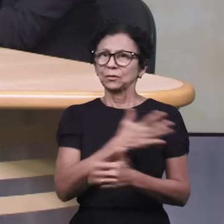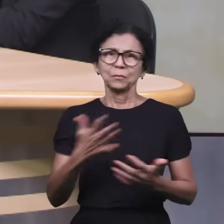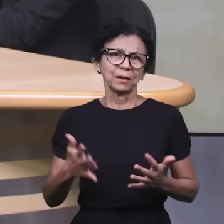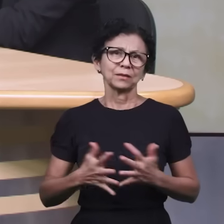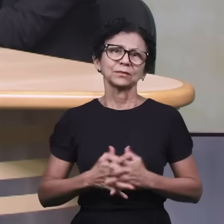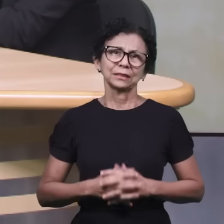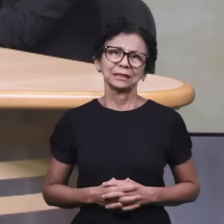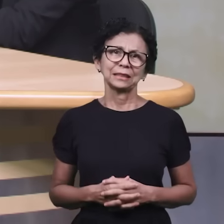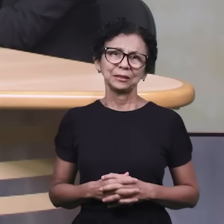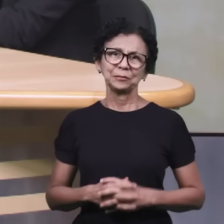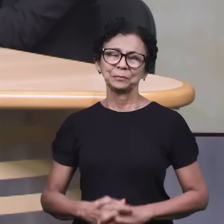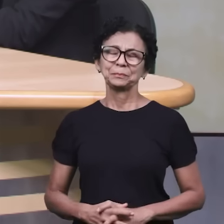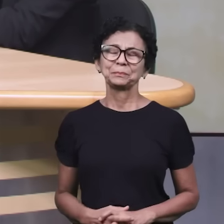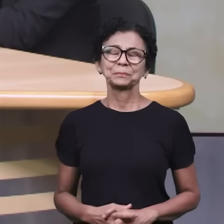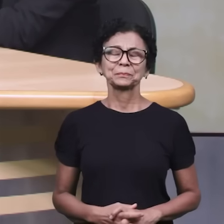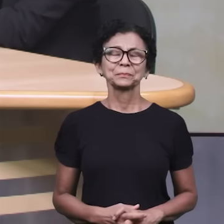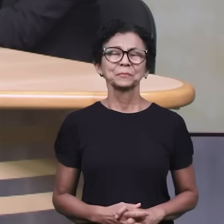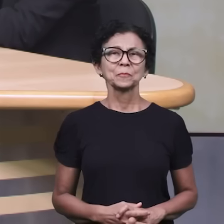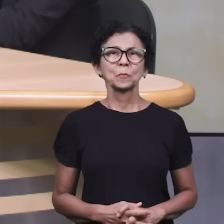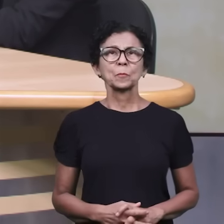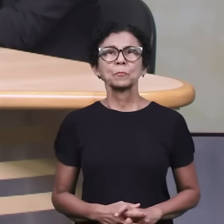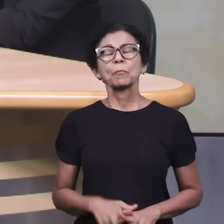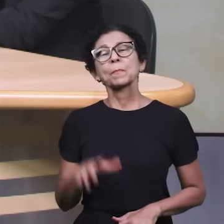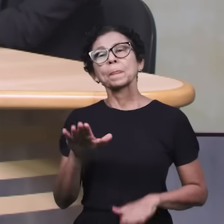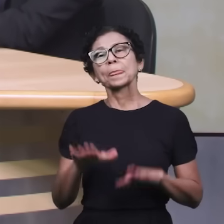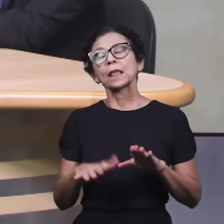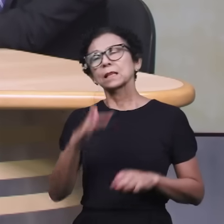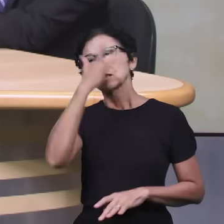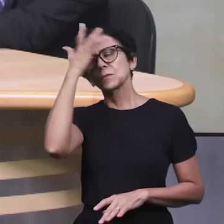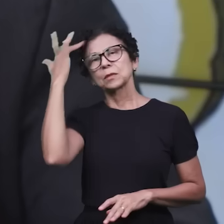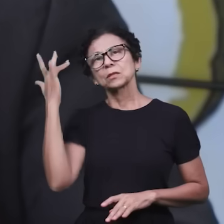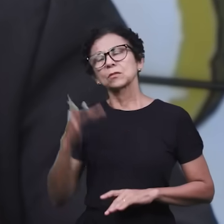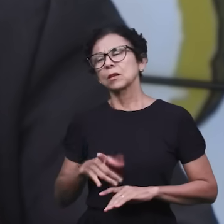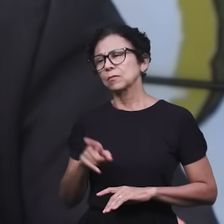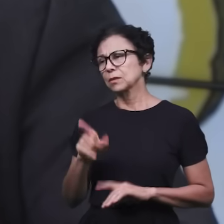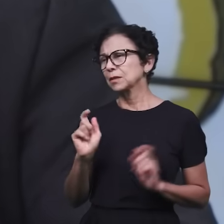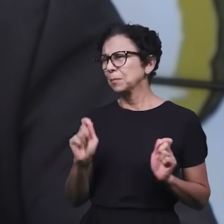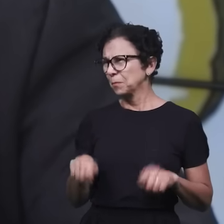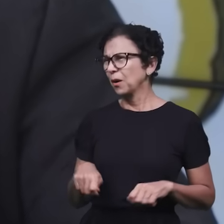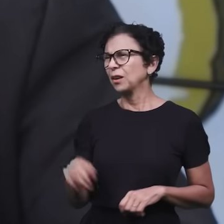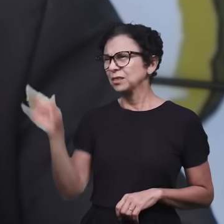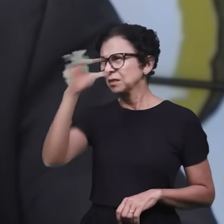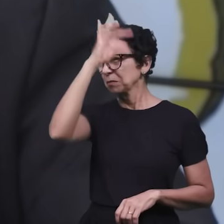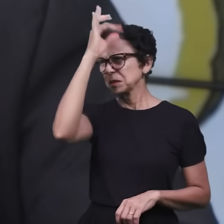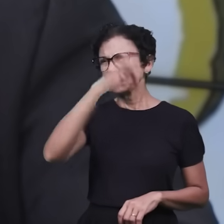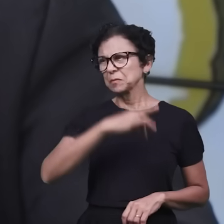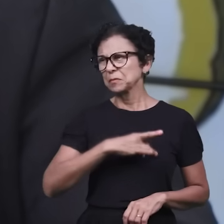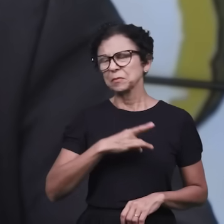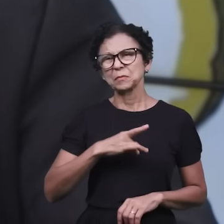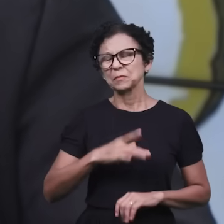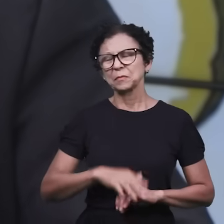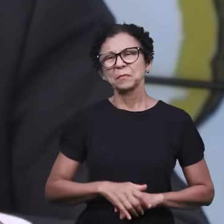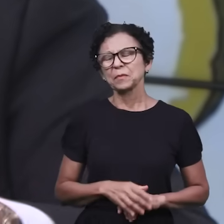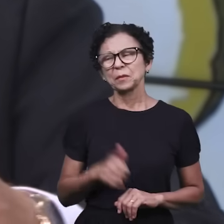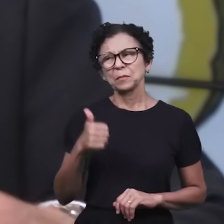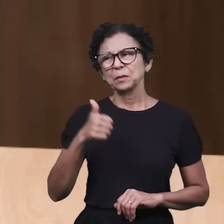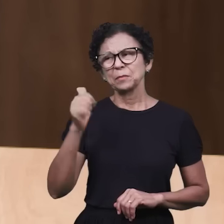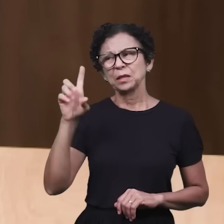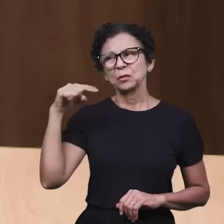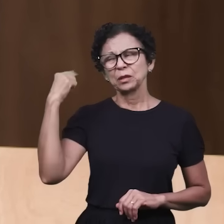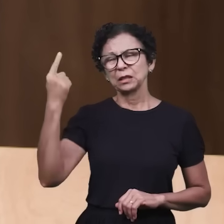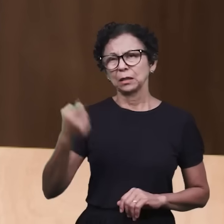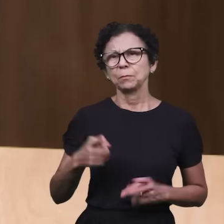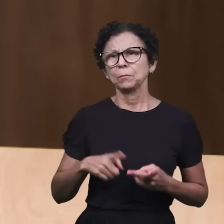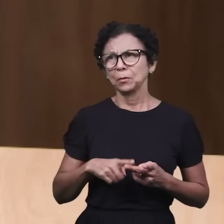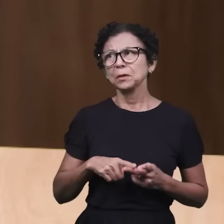isso quem determina é o próprio Senhor, né? Então o batismo nas águas ele é fundamental. Já que vocês abordaram, o